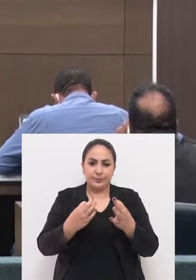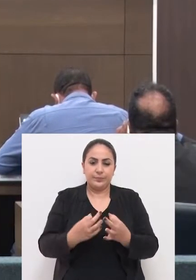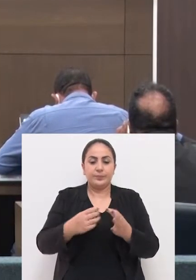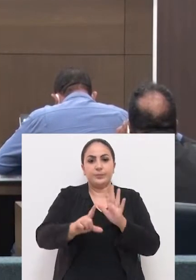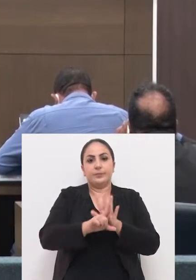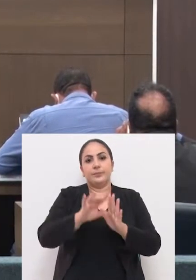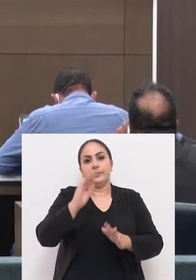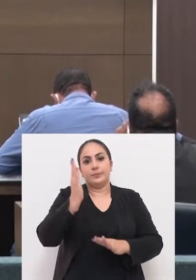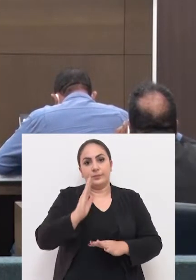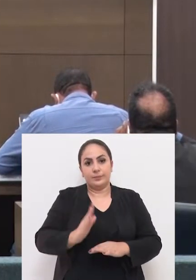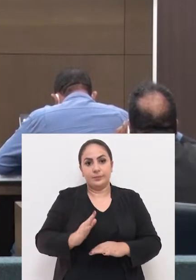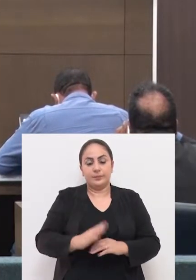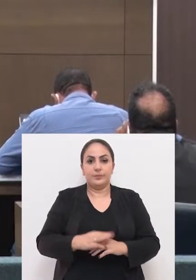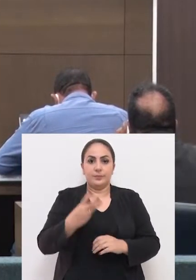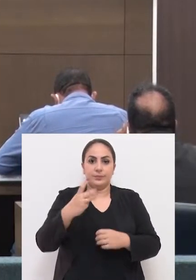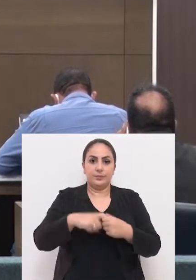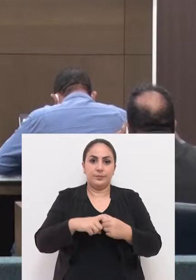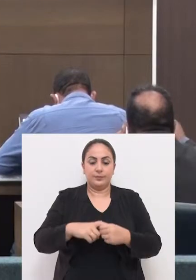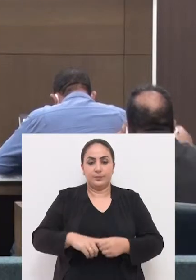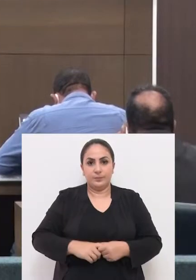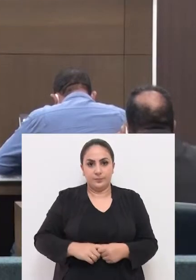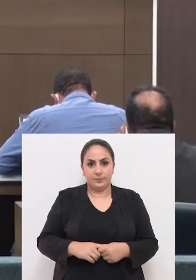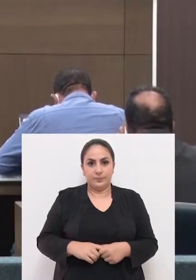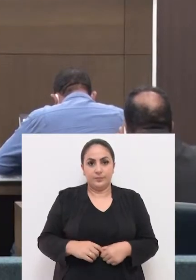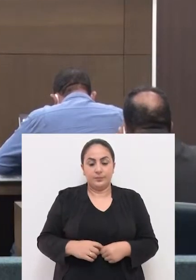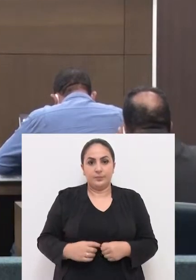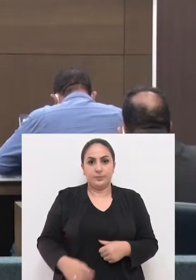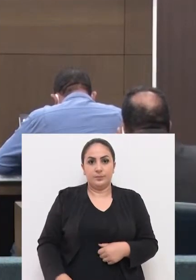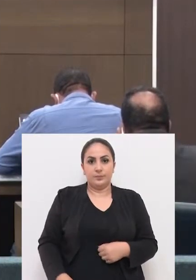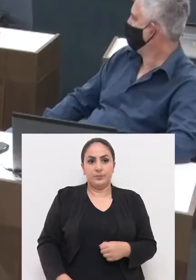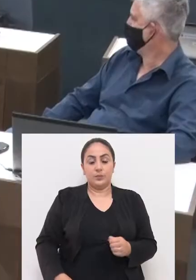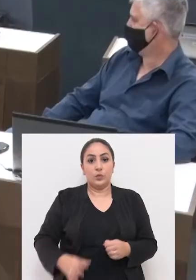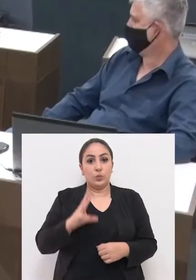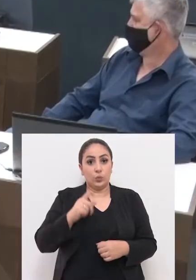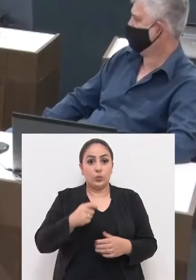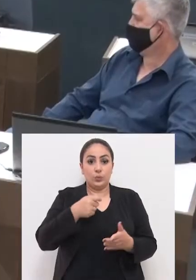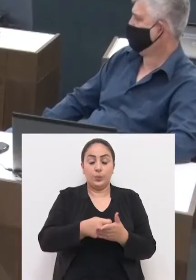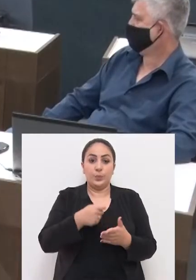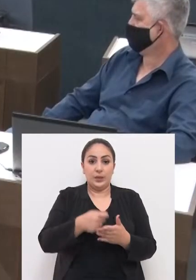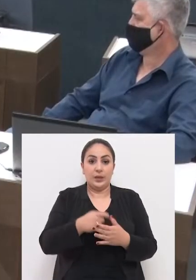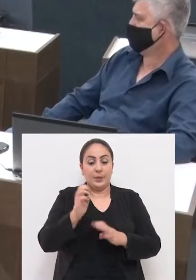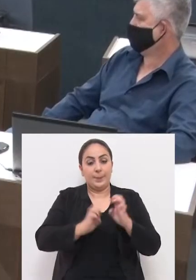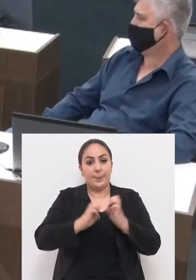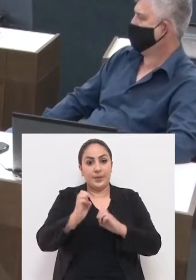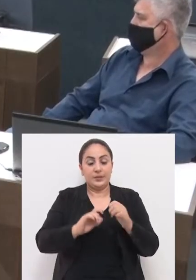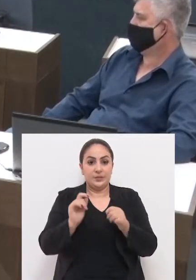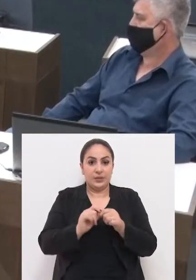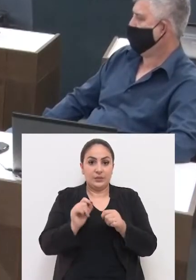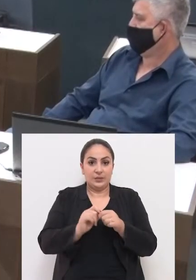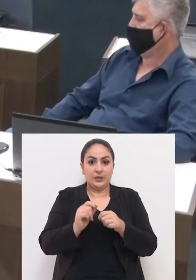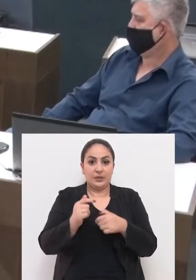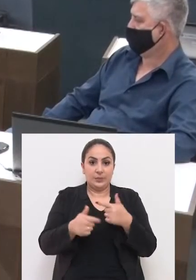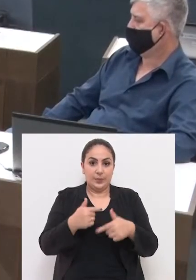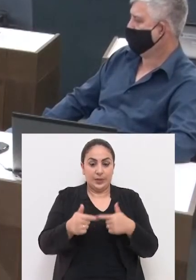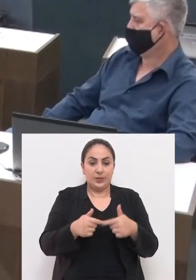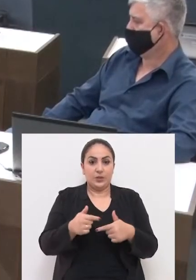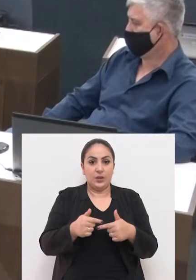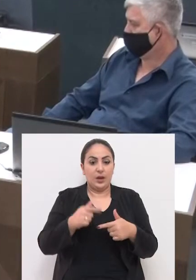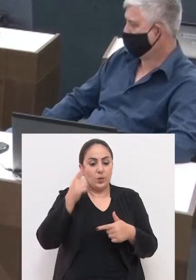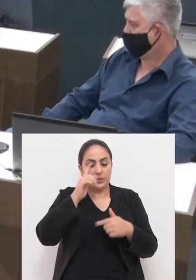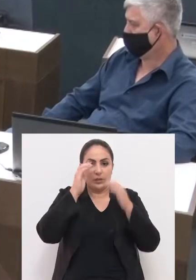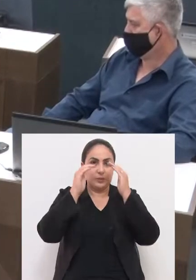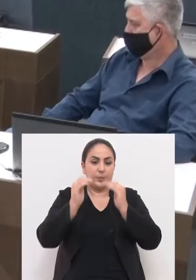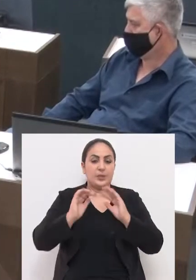de aperfeiçoar a Lei Nacional das Terceirizações, com medidas que obriguem as empresas prestadoras